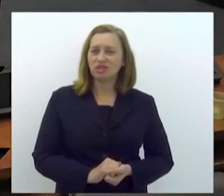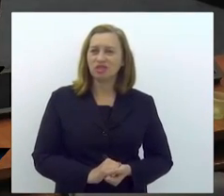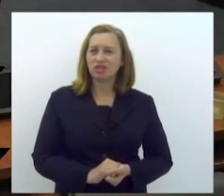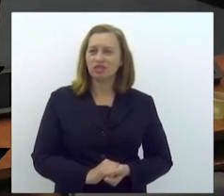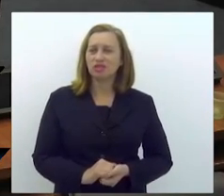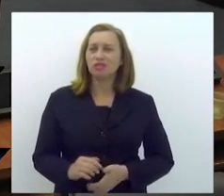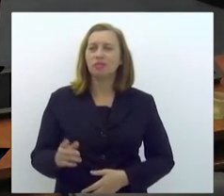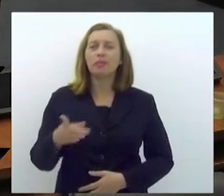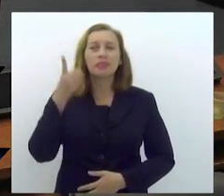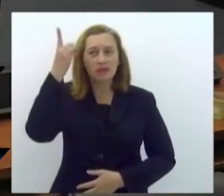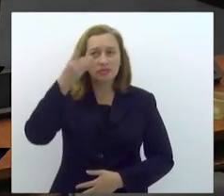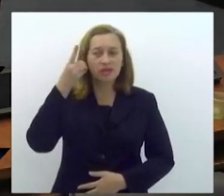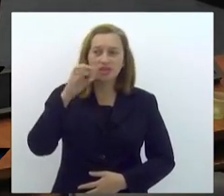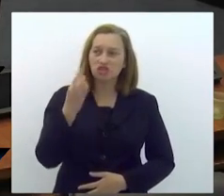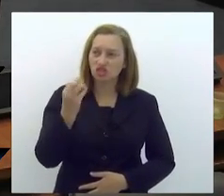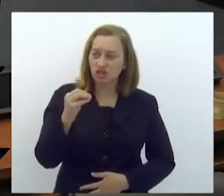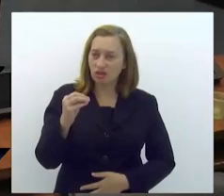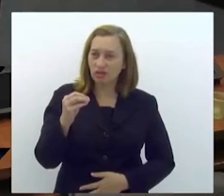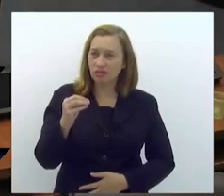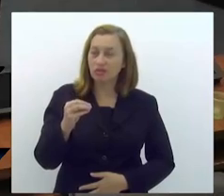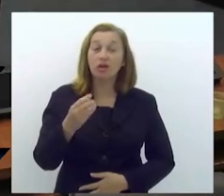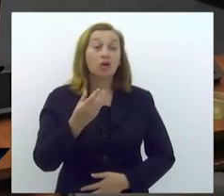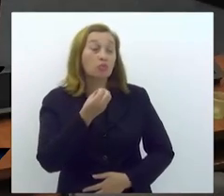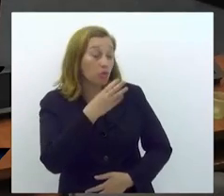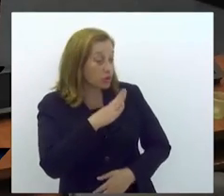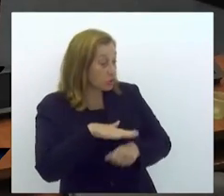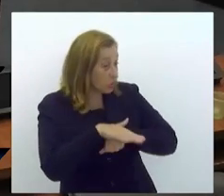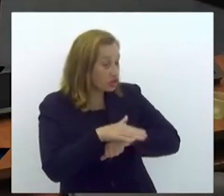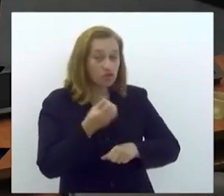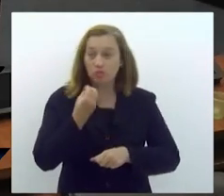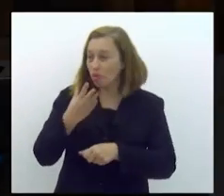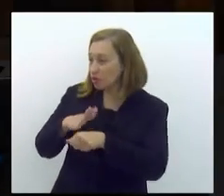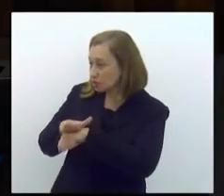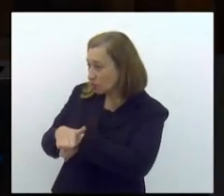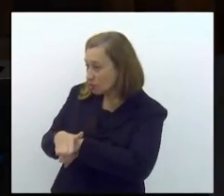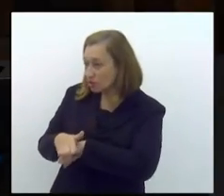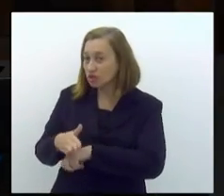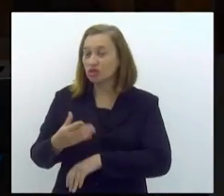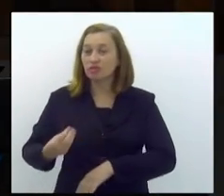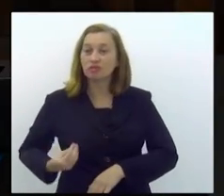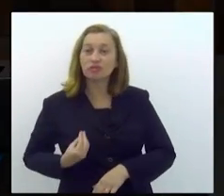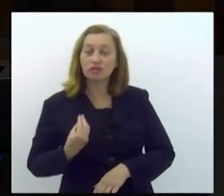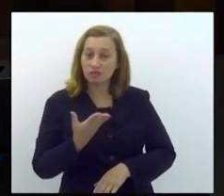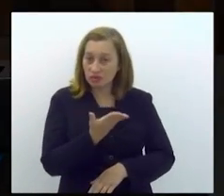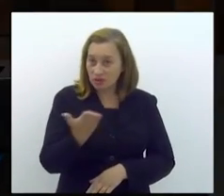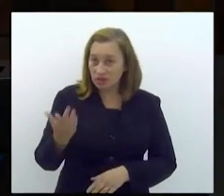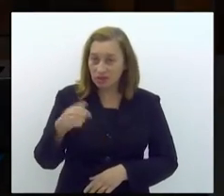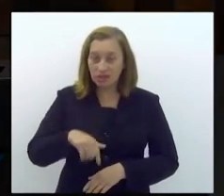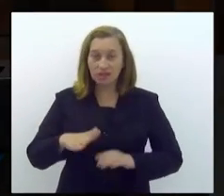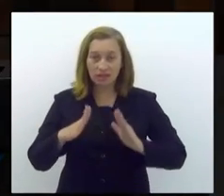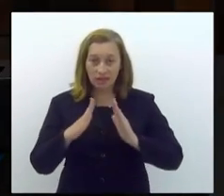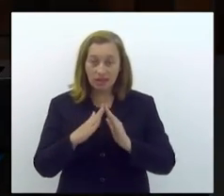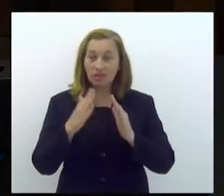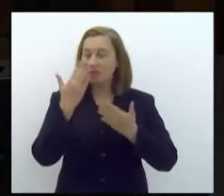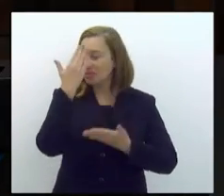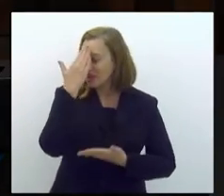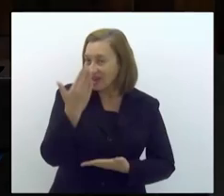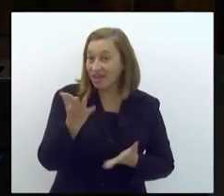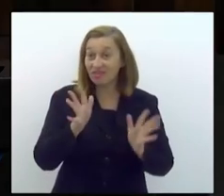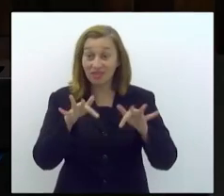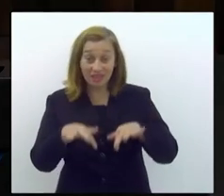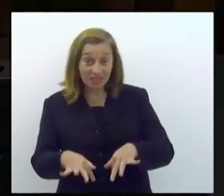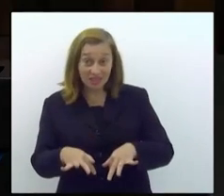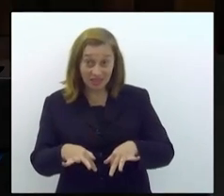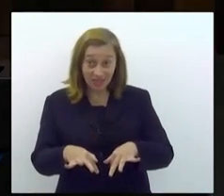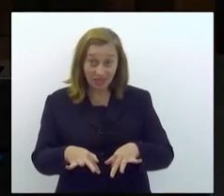Deputado Thiago boa noite boa noite Professor Josemar Deputado Boa noite a todos aqui presentes na casa muito obrigado encerrando